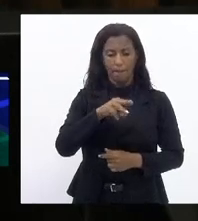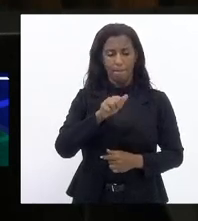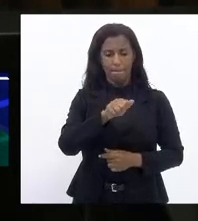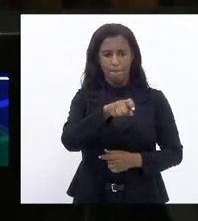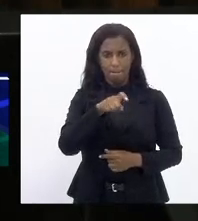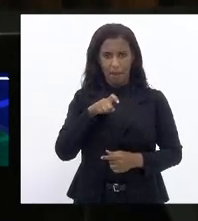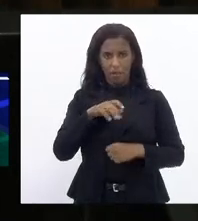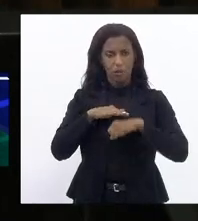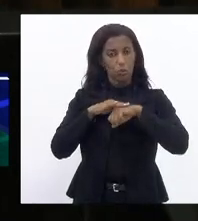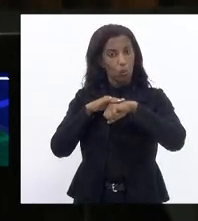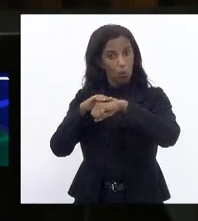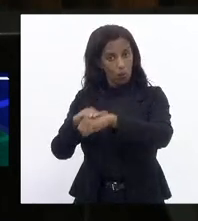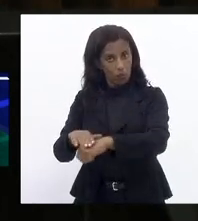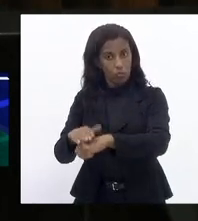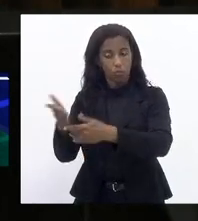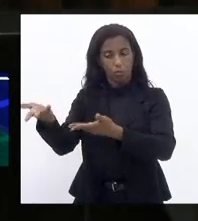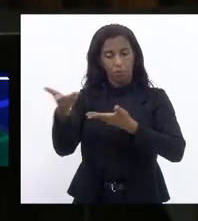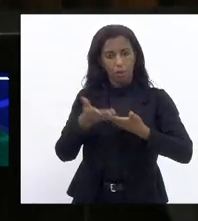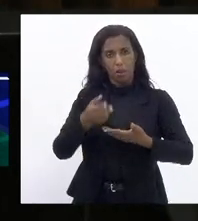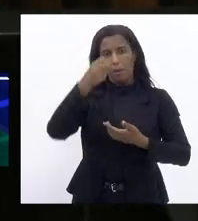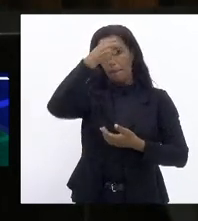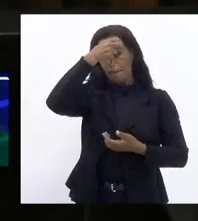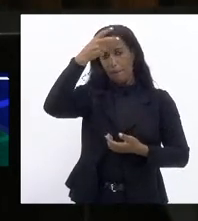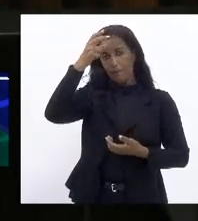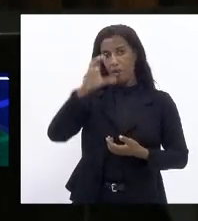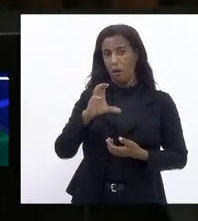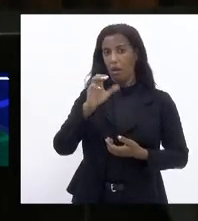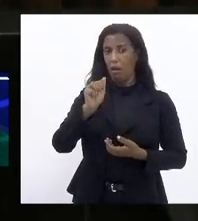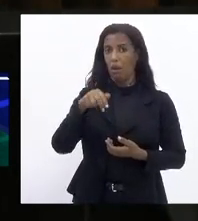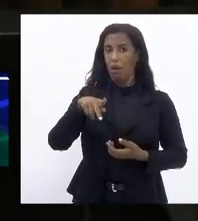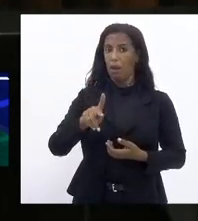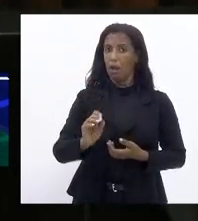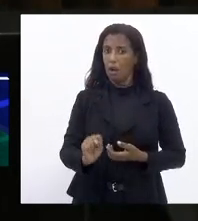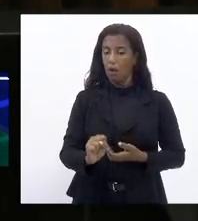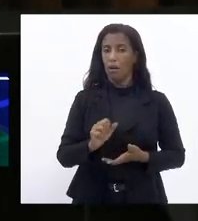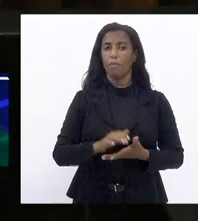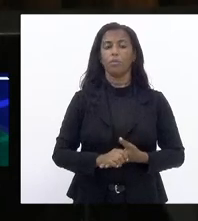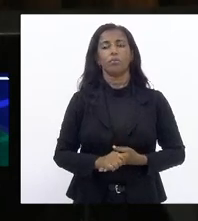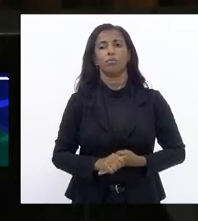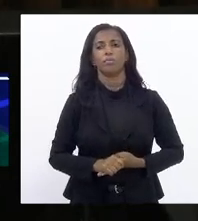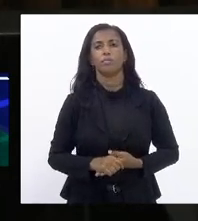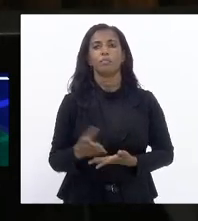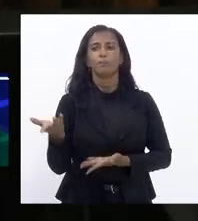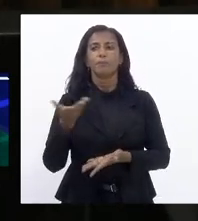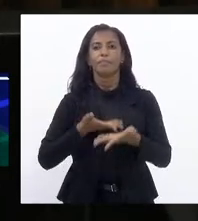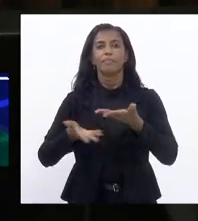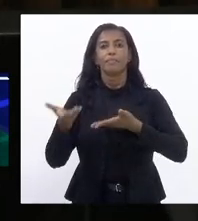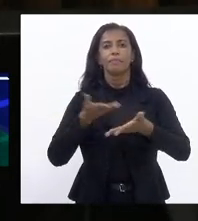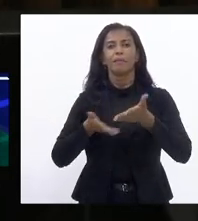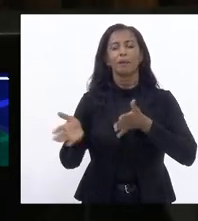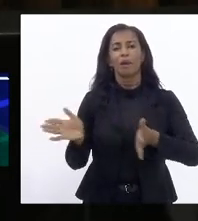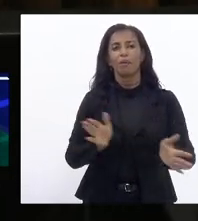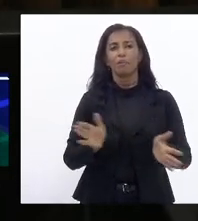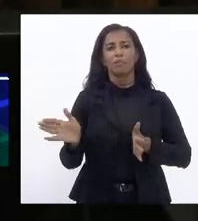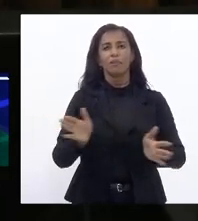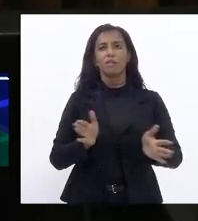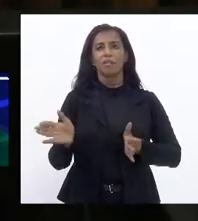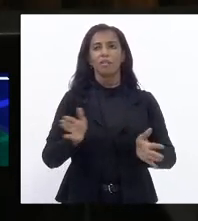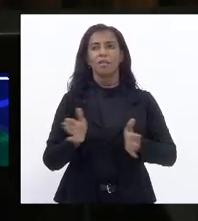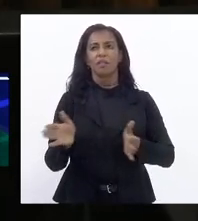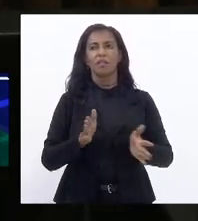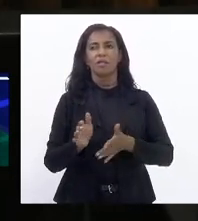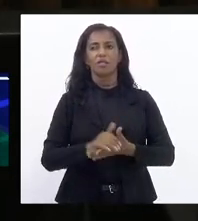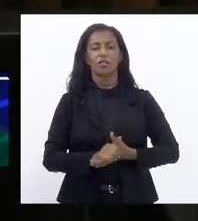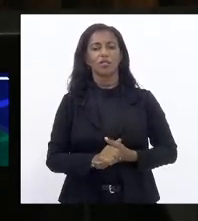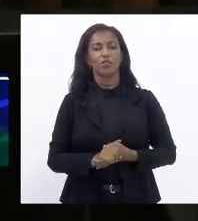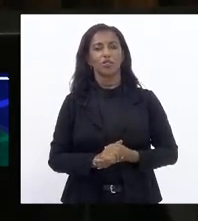conversou, recebeu o prefeito de Campos, Vladimir Garotinho. Parece que estão acertando o detalhamento da parceria para construir uma alternativa para que essas famílias possam sair